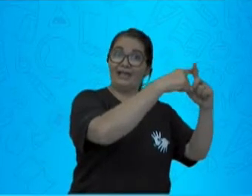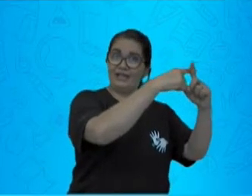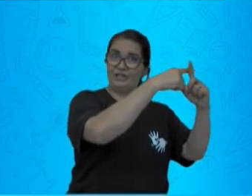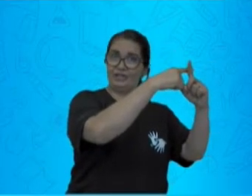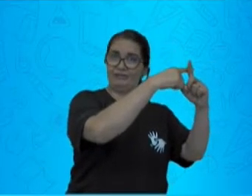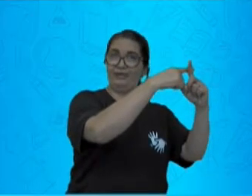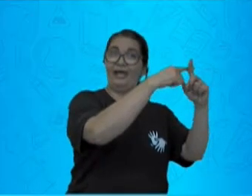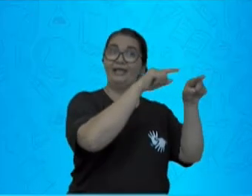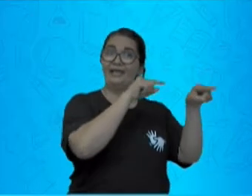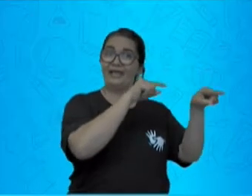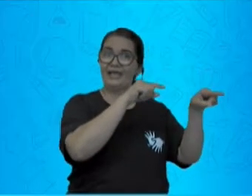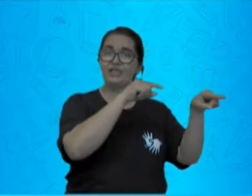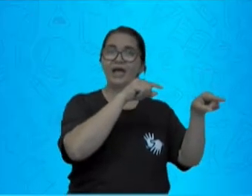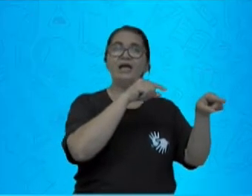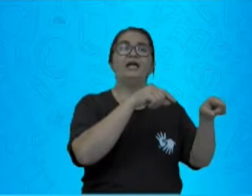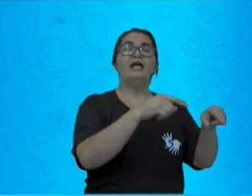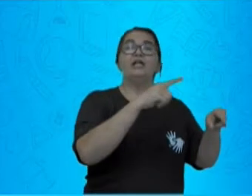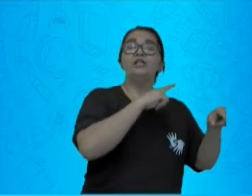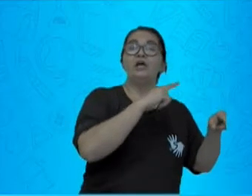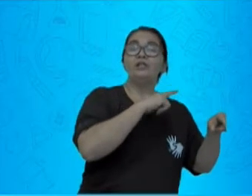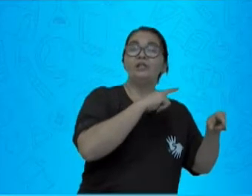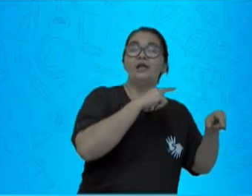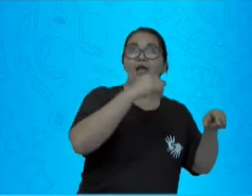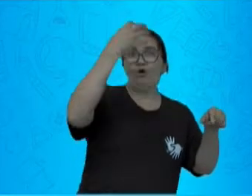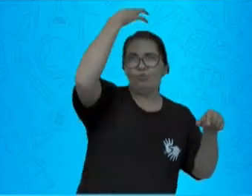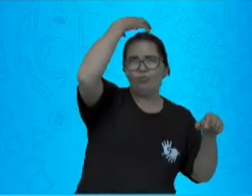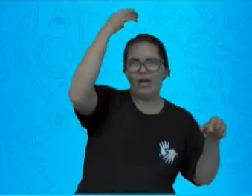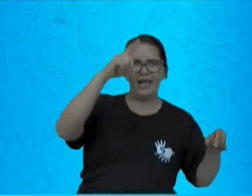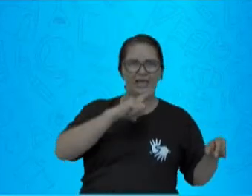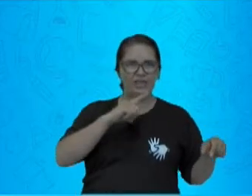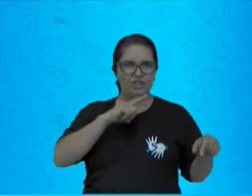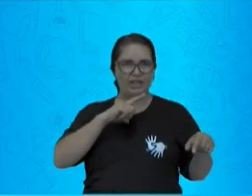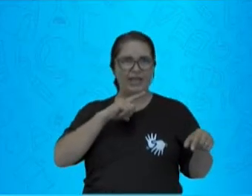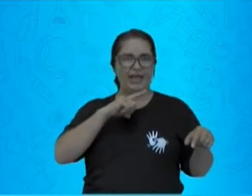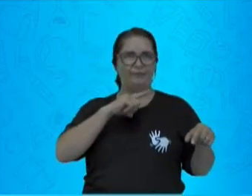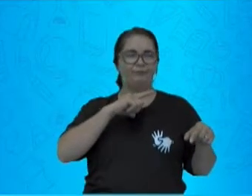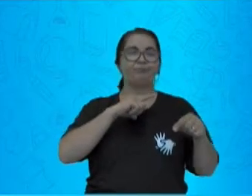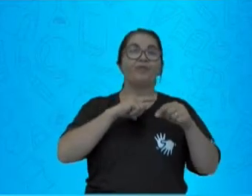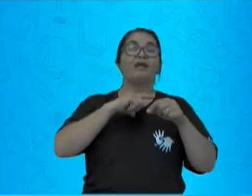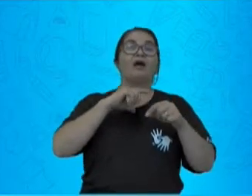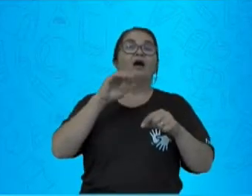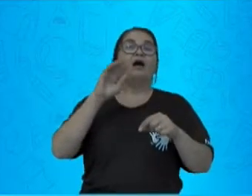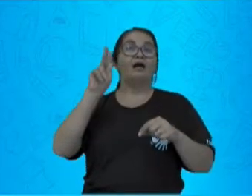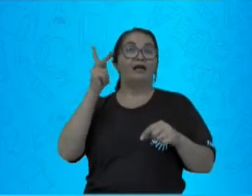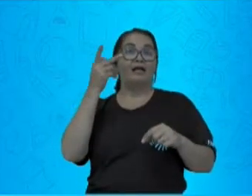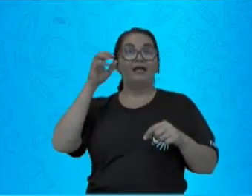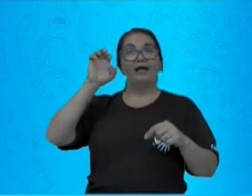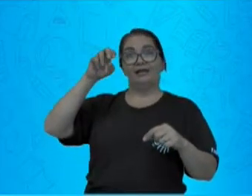Henrique VIII na Inglaterra, defendia